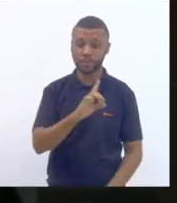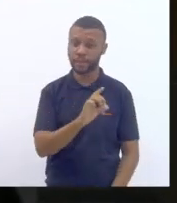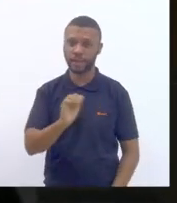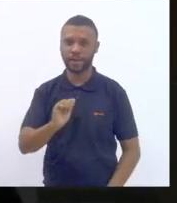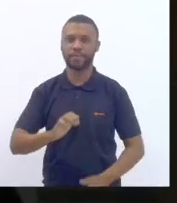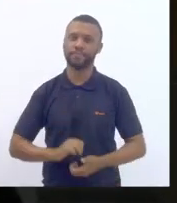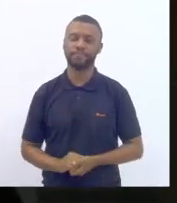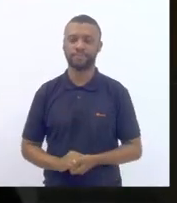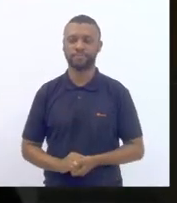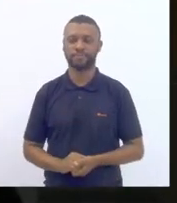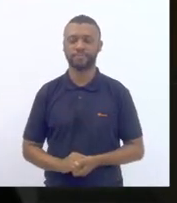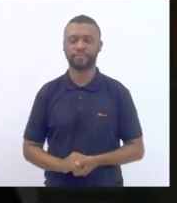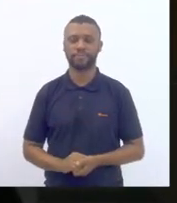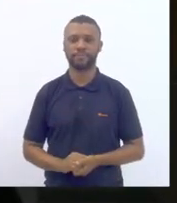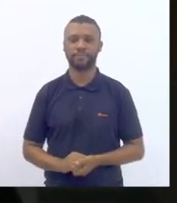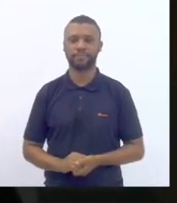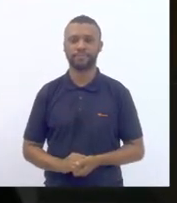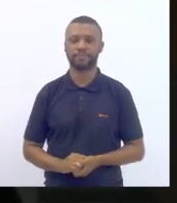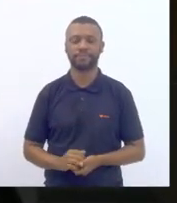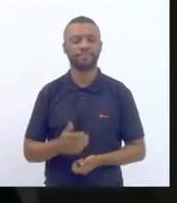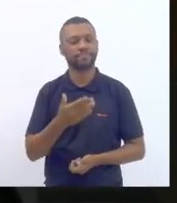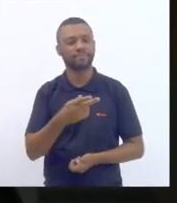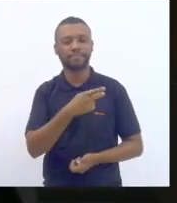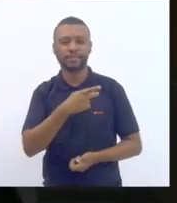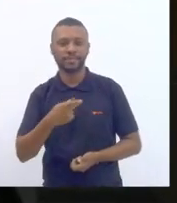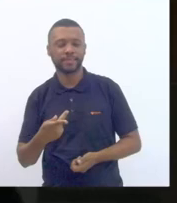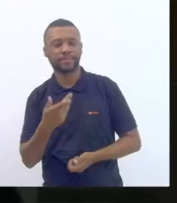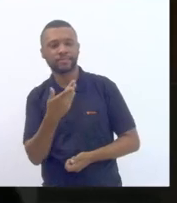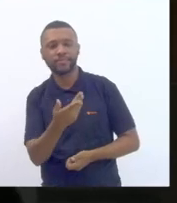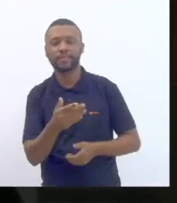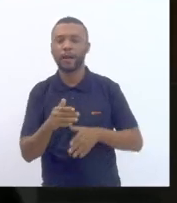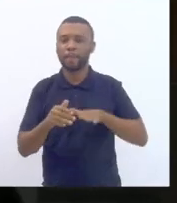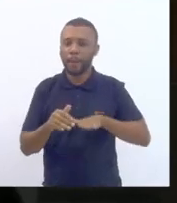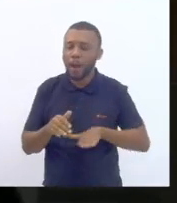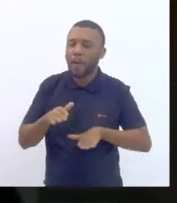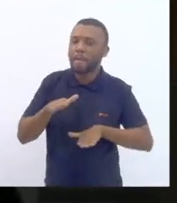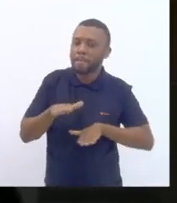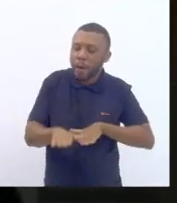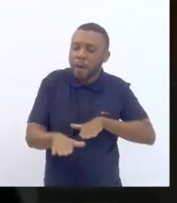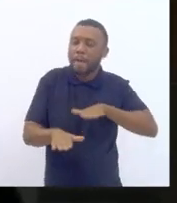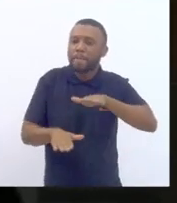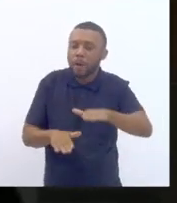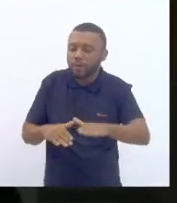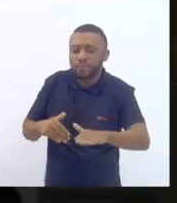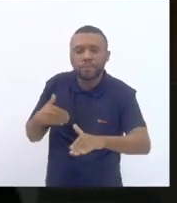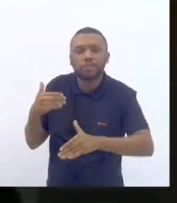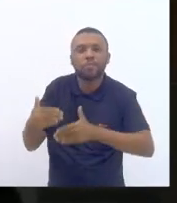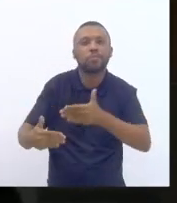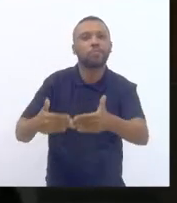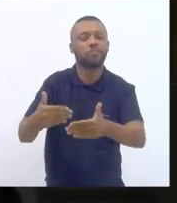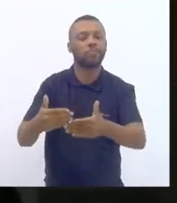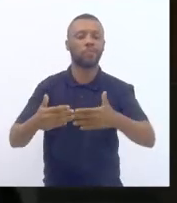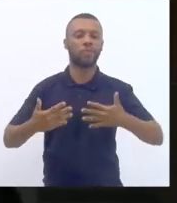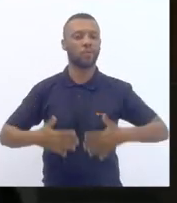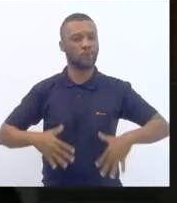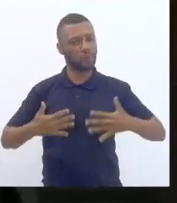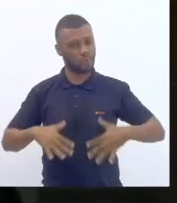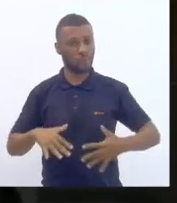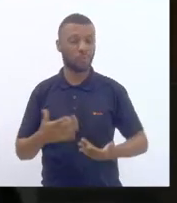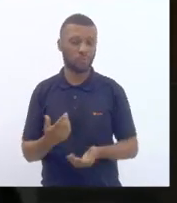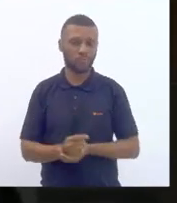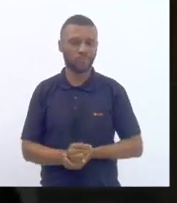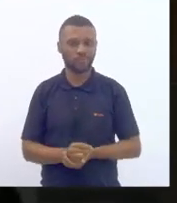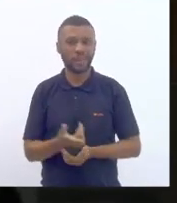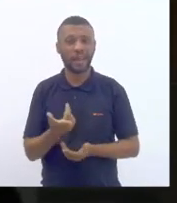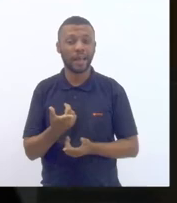o seu presidente o vossa excelência' tá caminhando muito até porque ele viu no